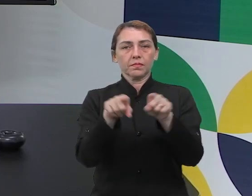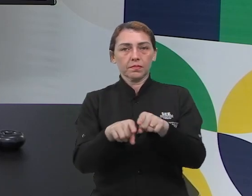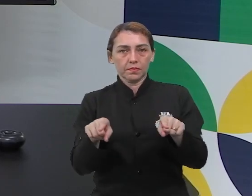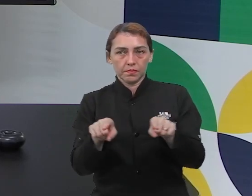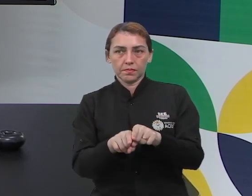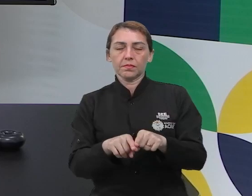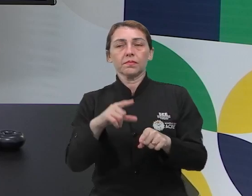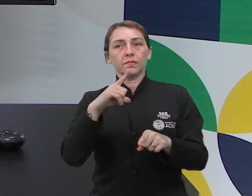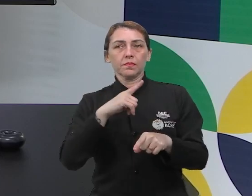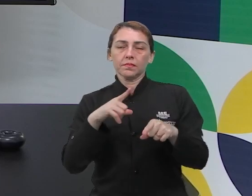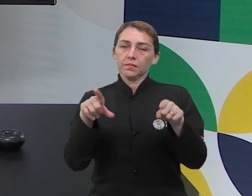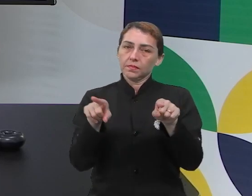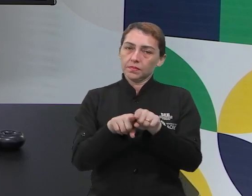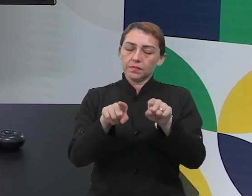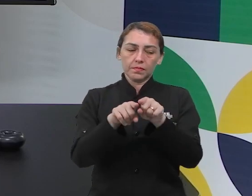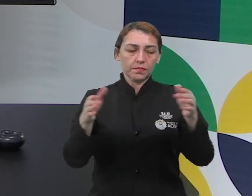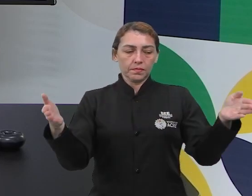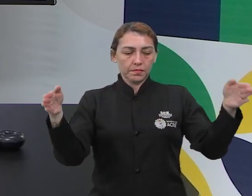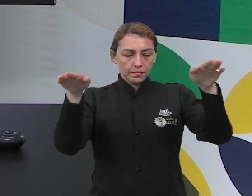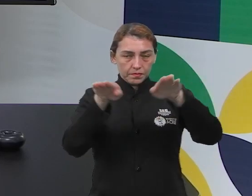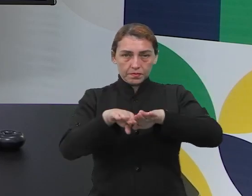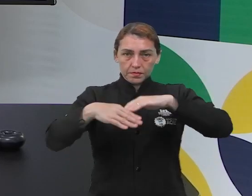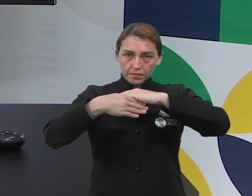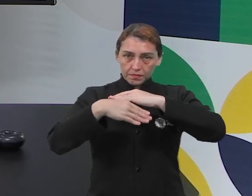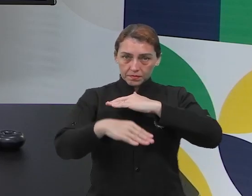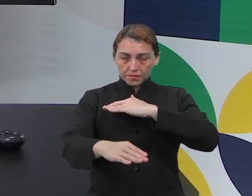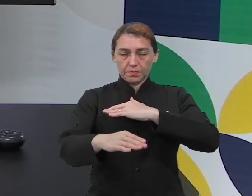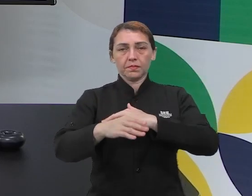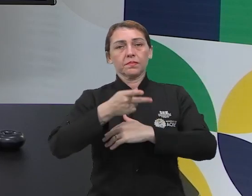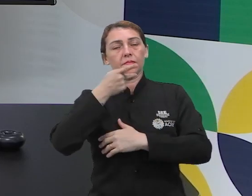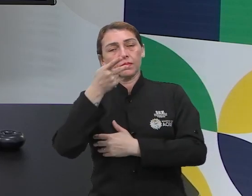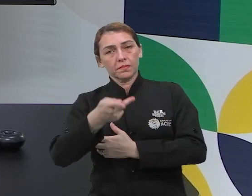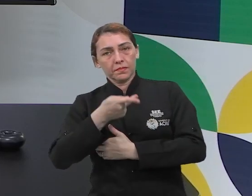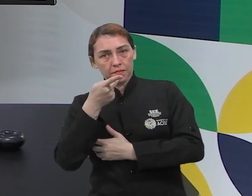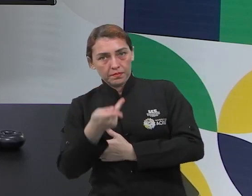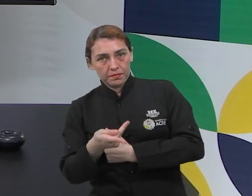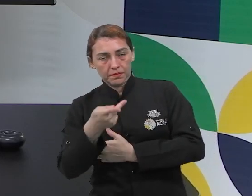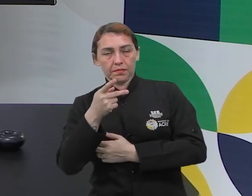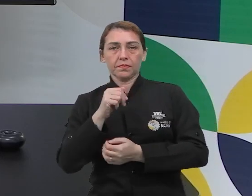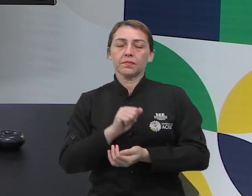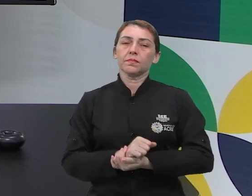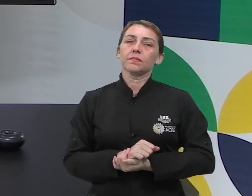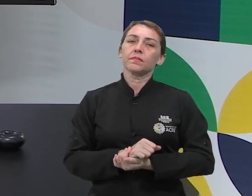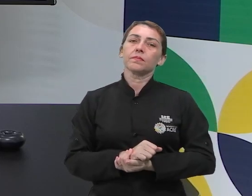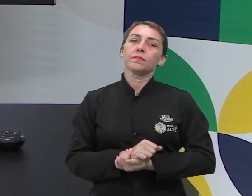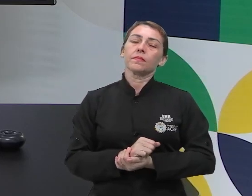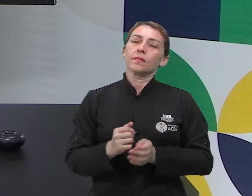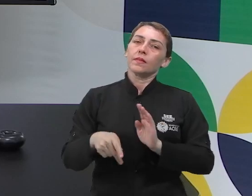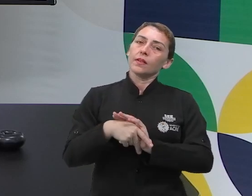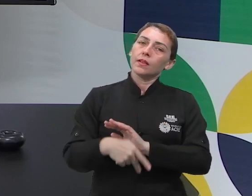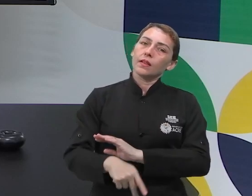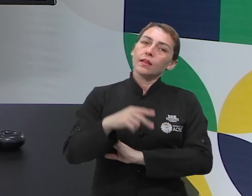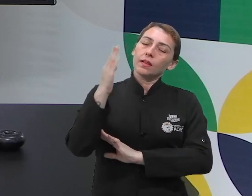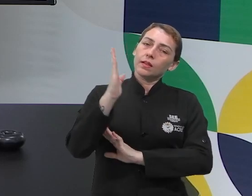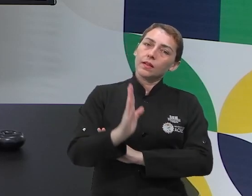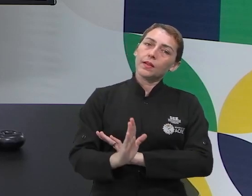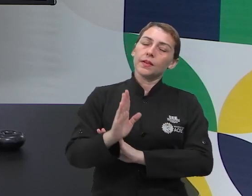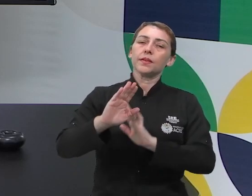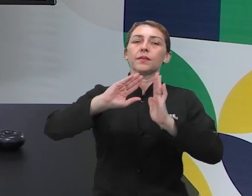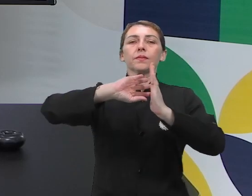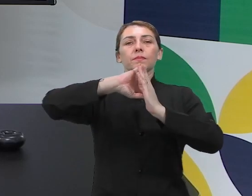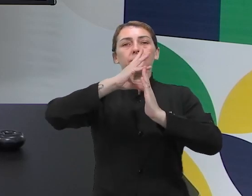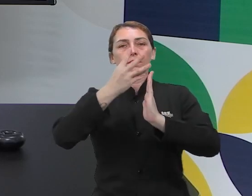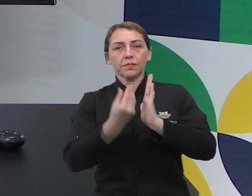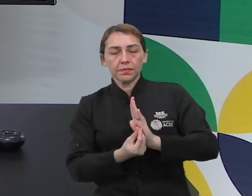e nós temos ali as depressões, que inclusive quando se fala aqui no Brasil e na região amazônica,